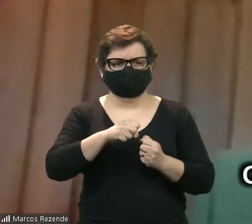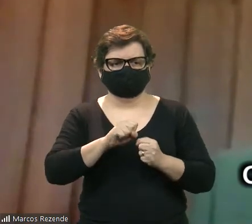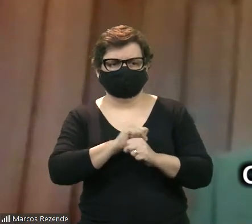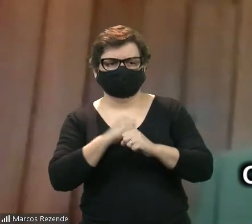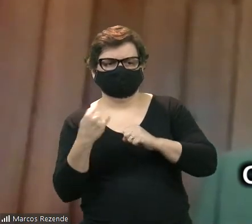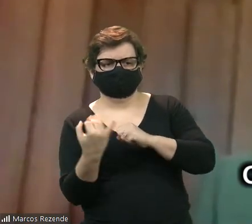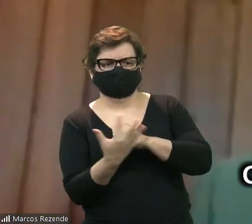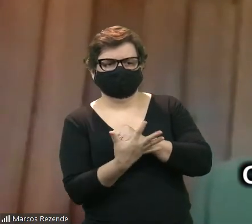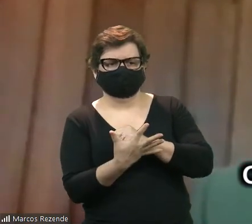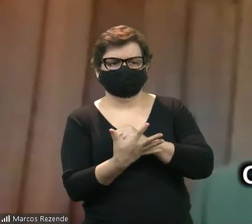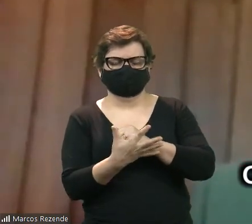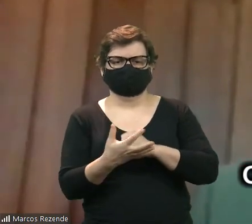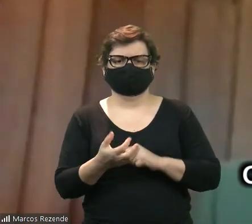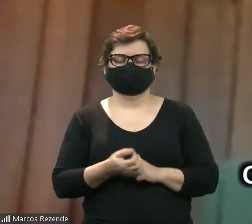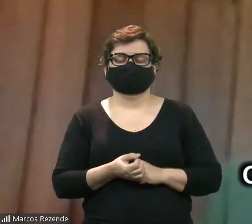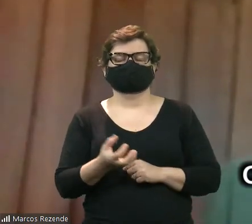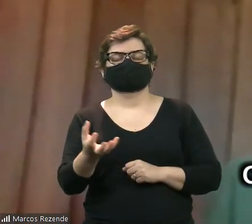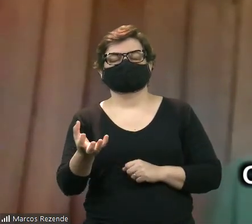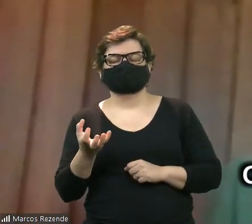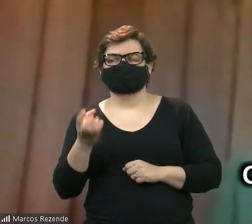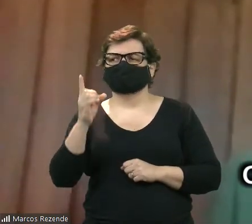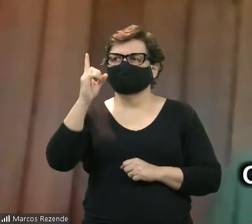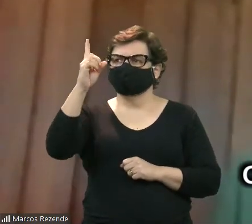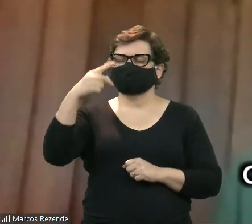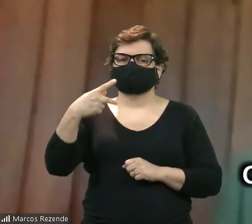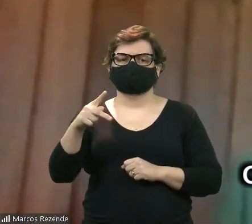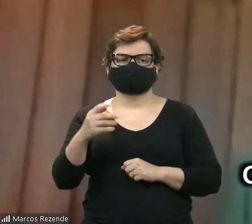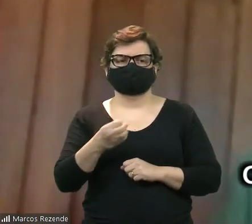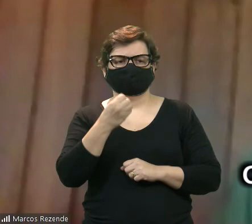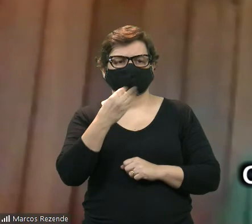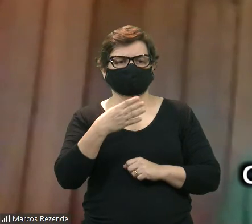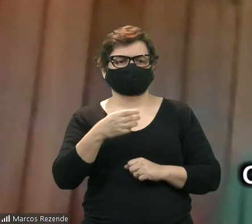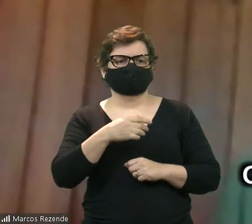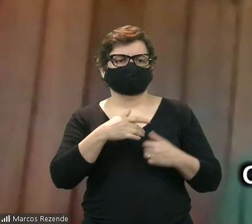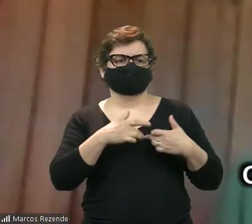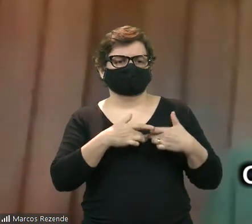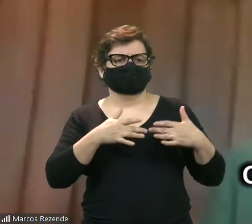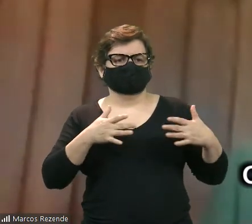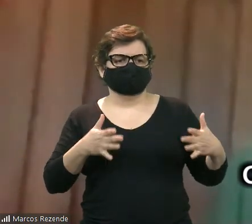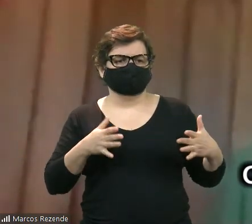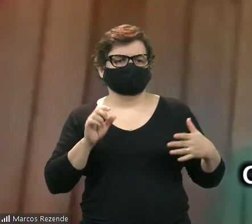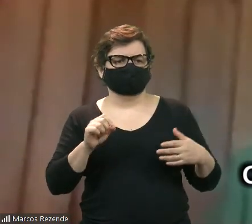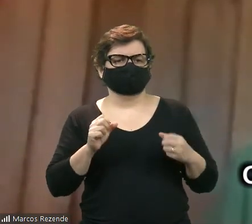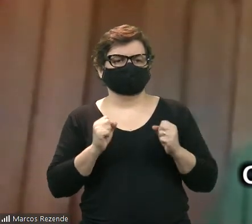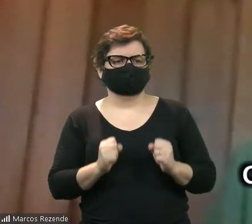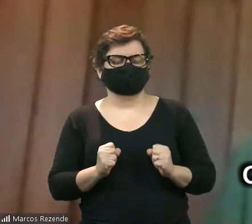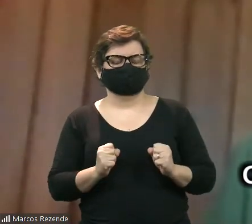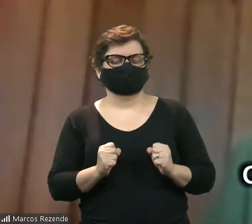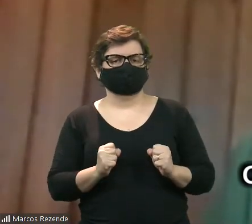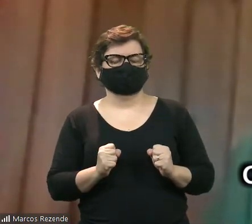Covid-19. Queira Deus, na sua infinita bondade e misericórdia, que possa